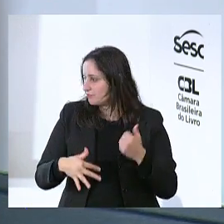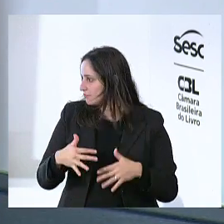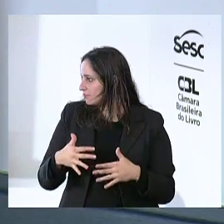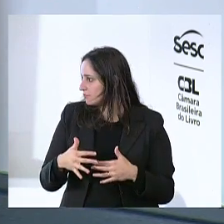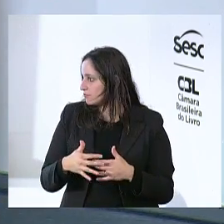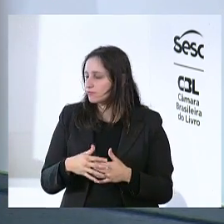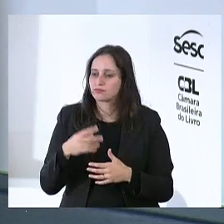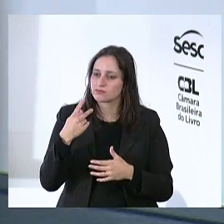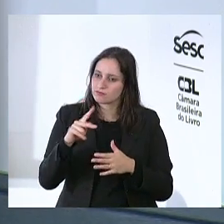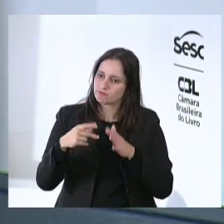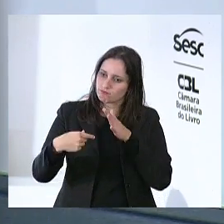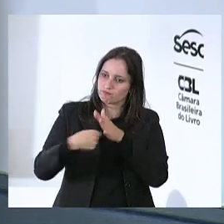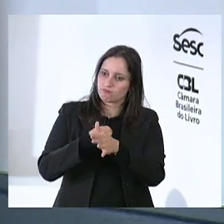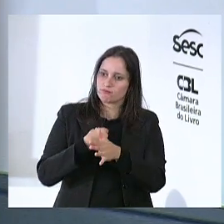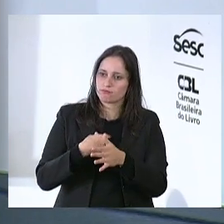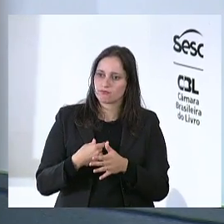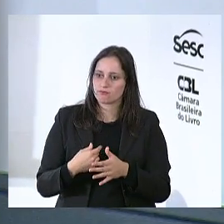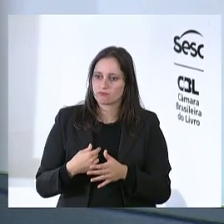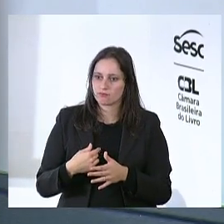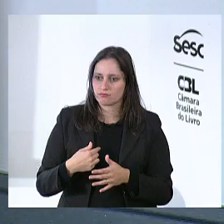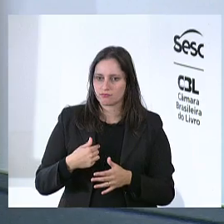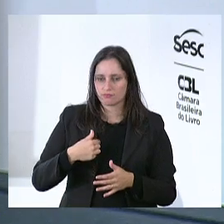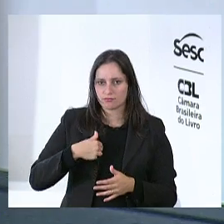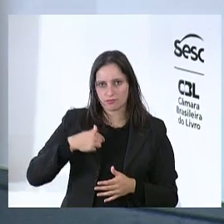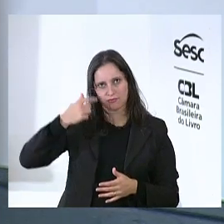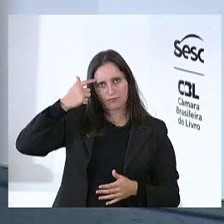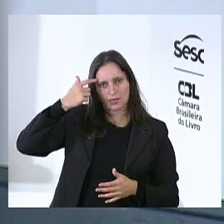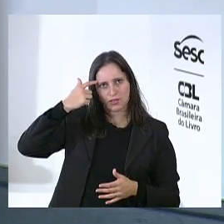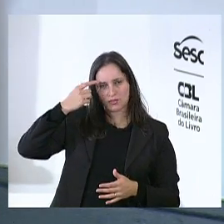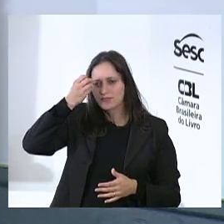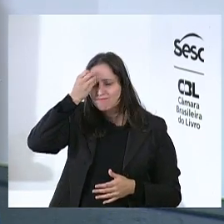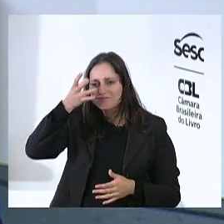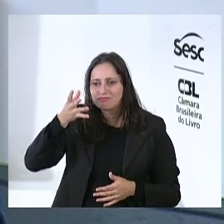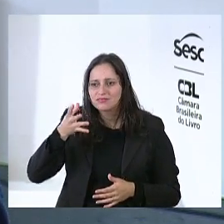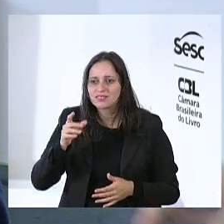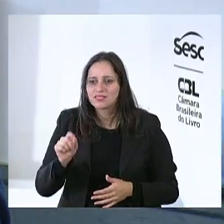a sua pergunta, e me saiu da cabeça a sua pergunta.